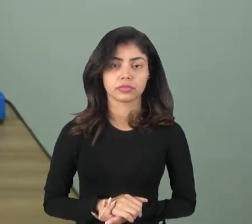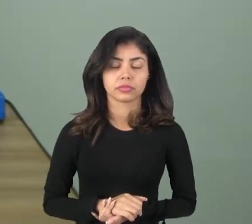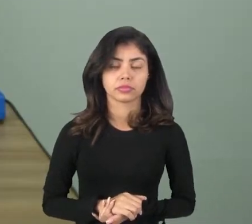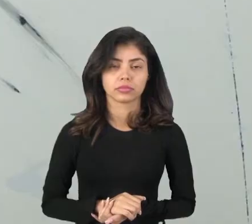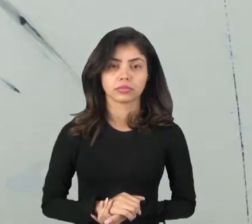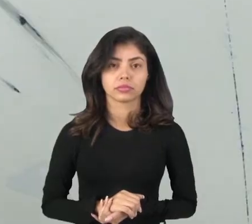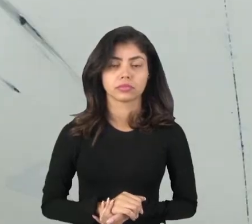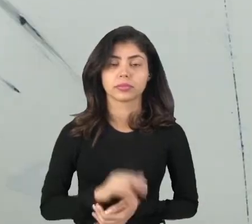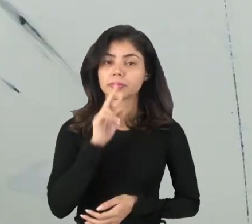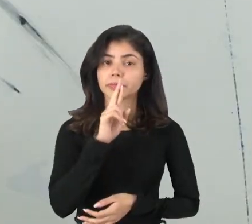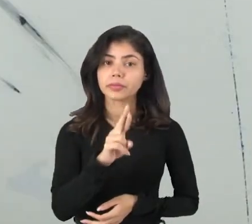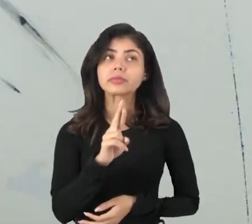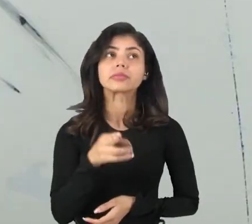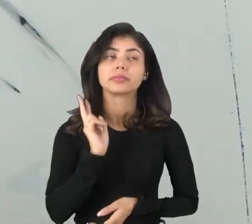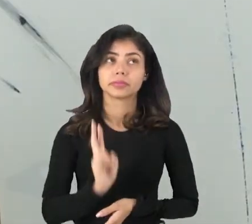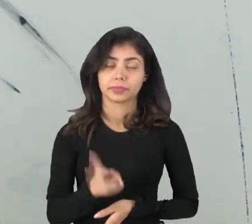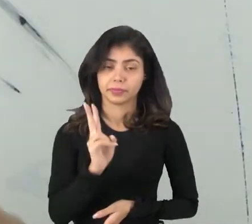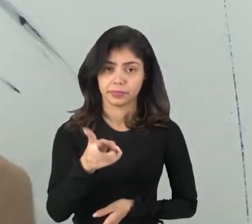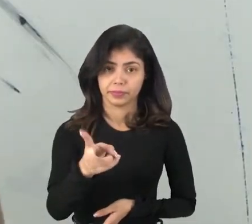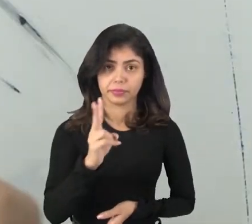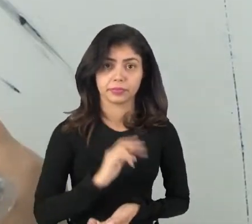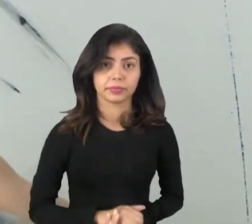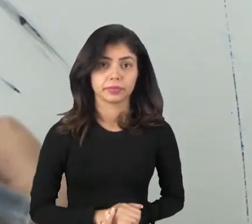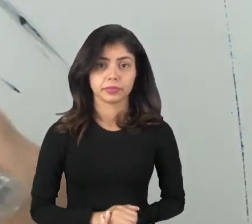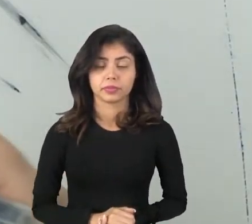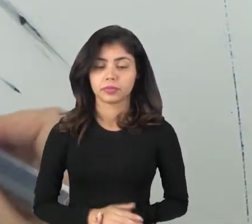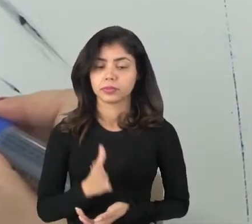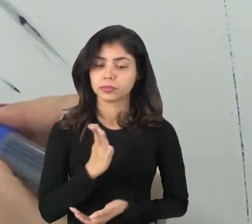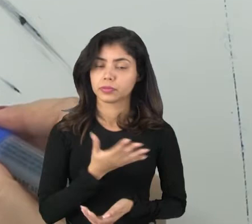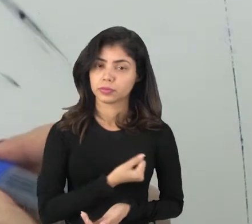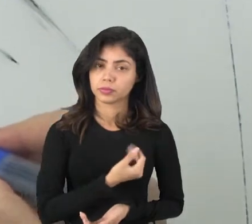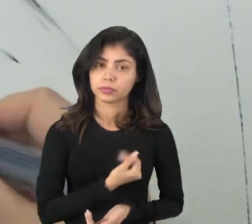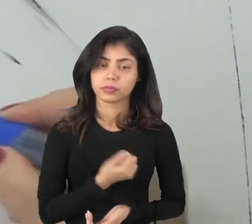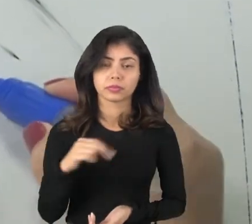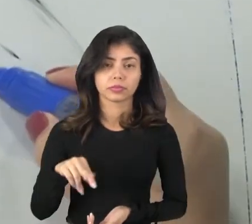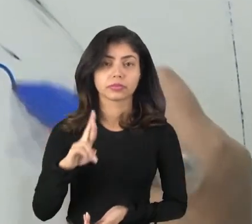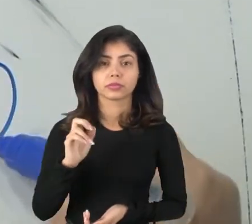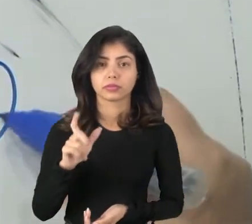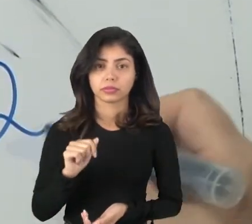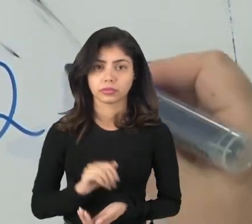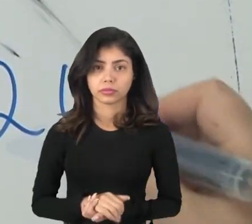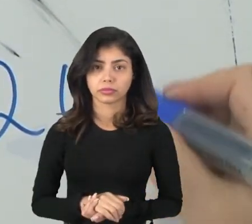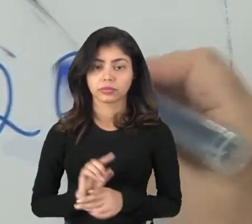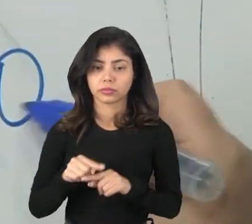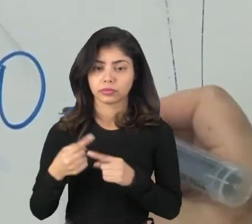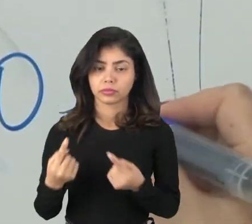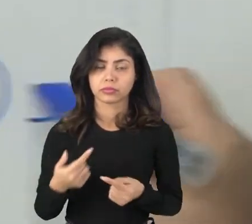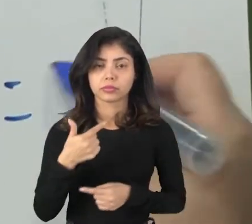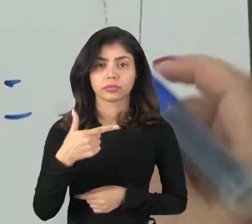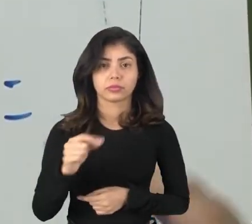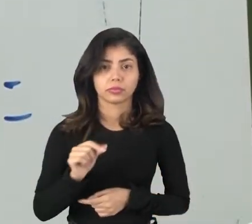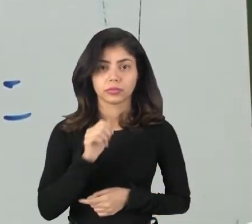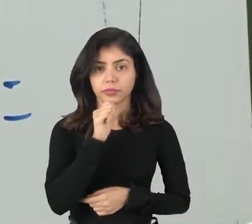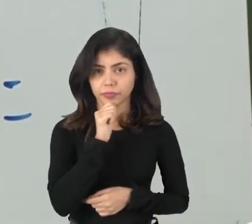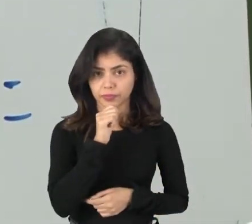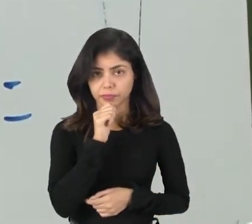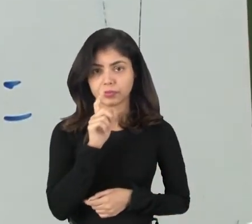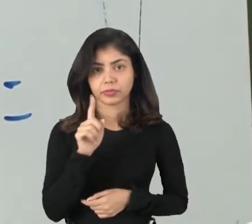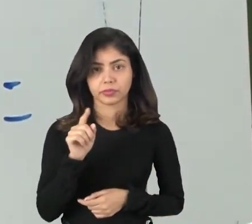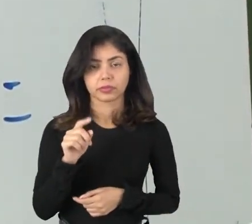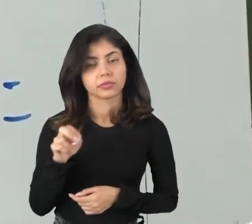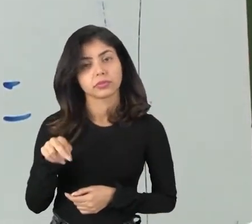220. O cálculo permaneceu, né? Um número natural, mais o 20 que também é